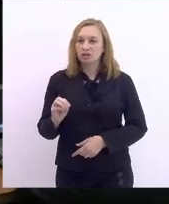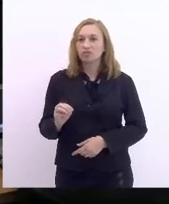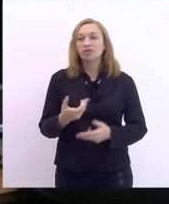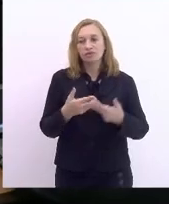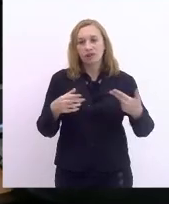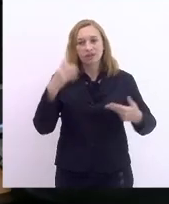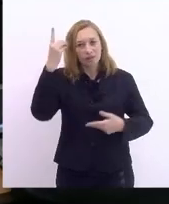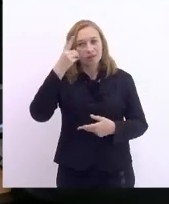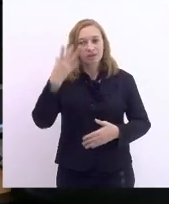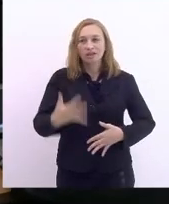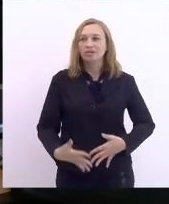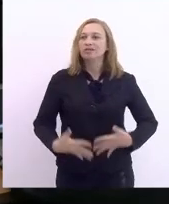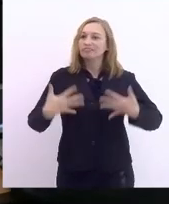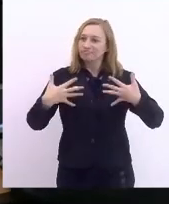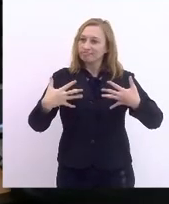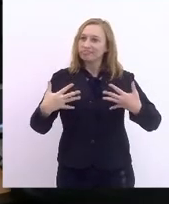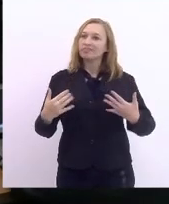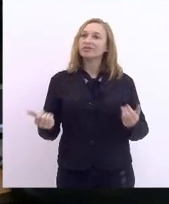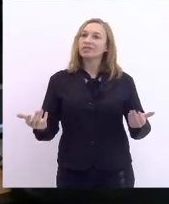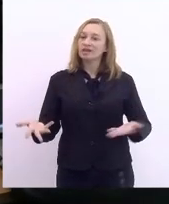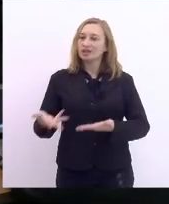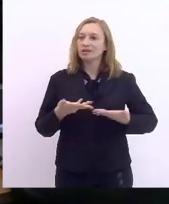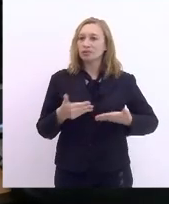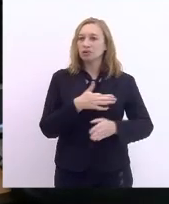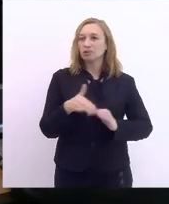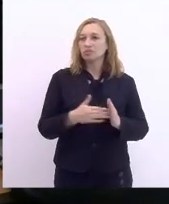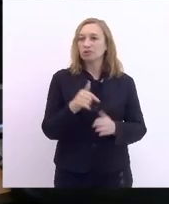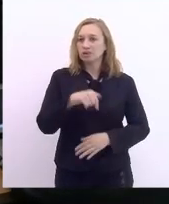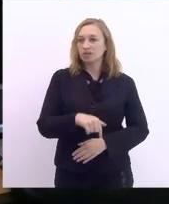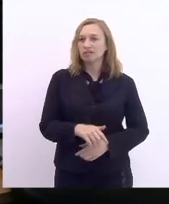a tomar uma para nós recebemos aqui